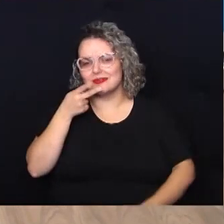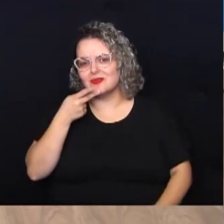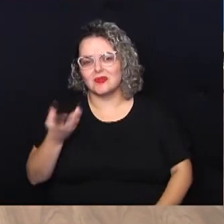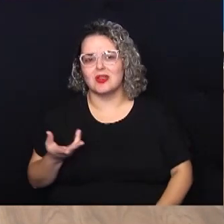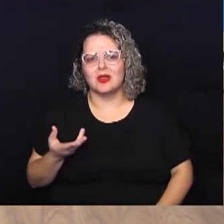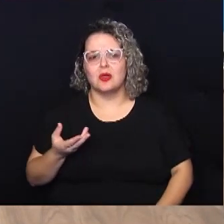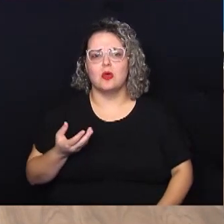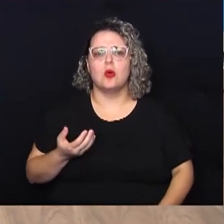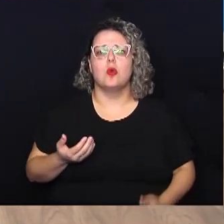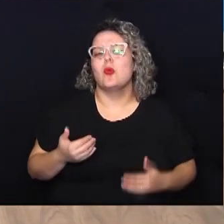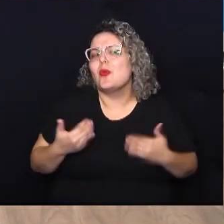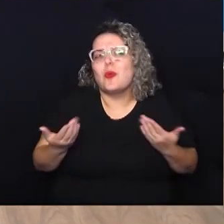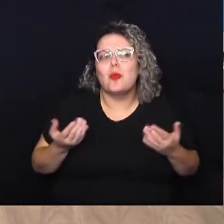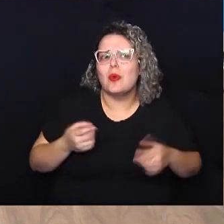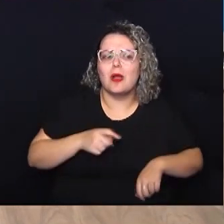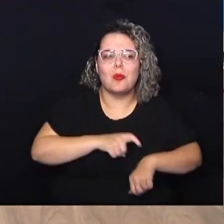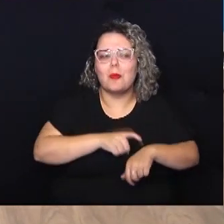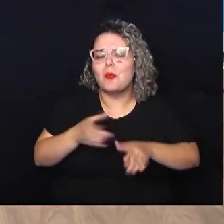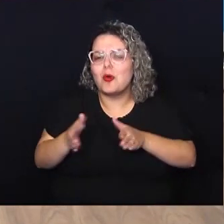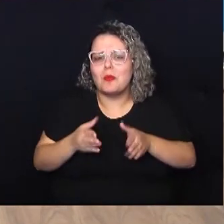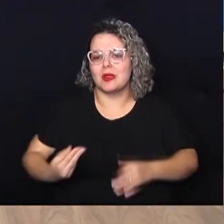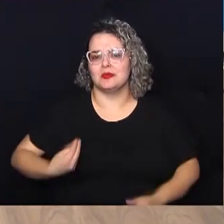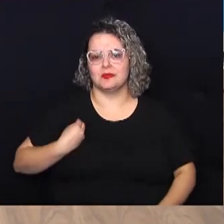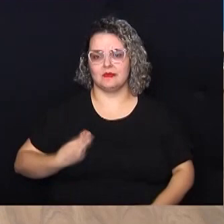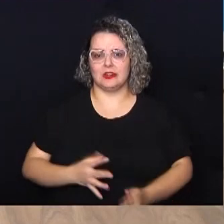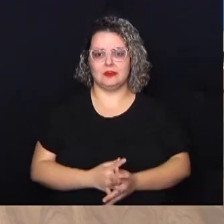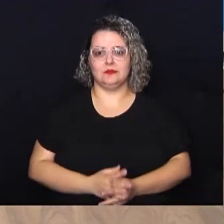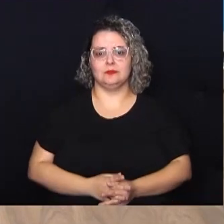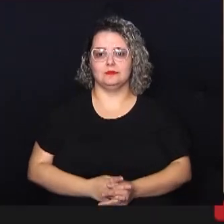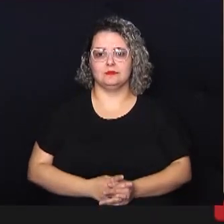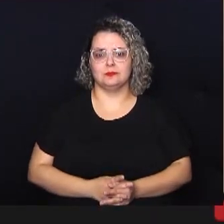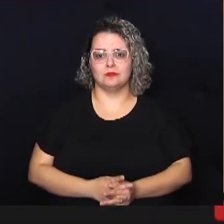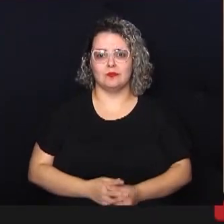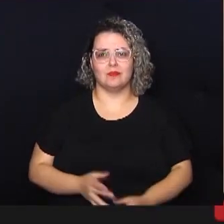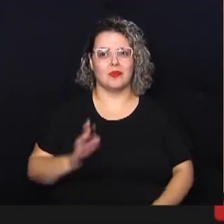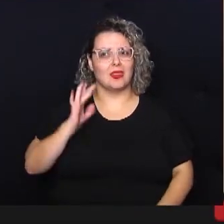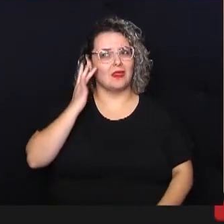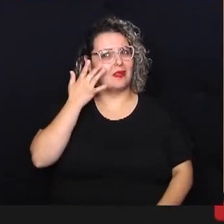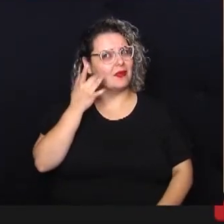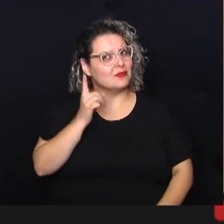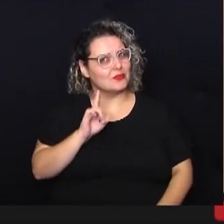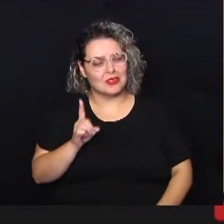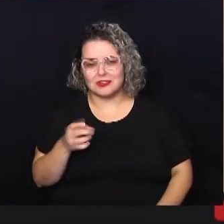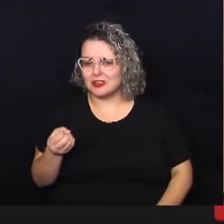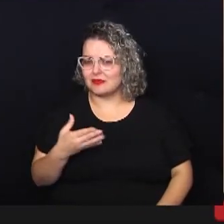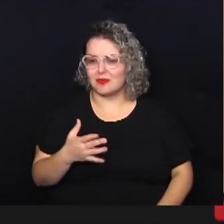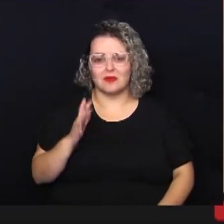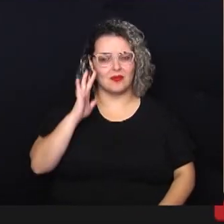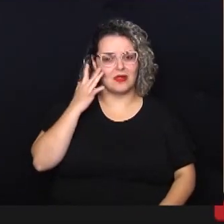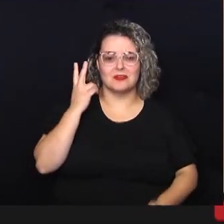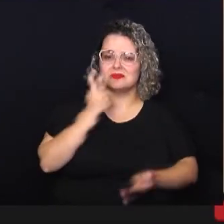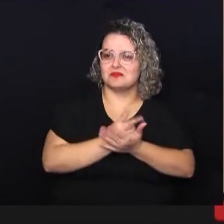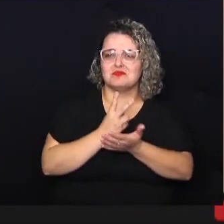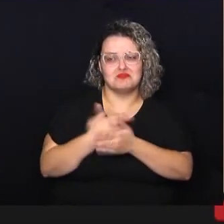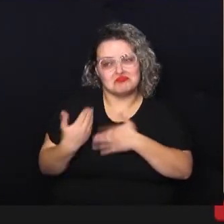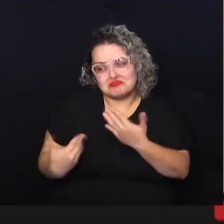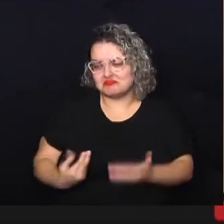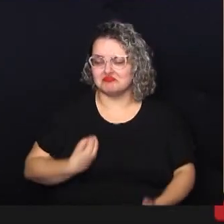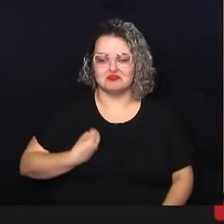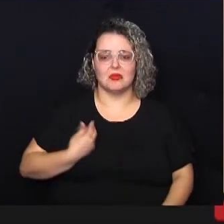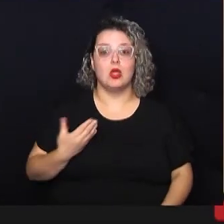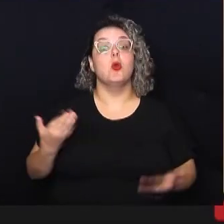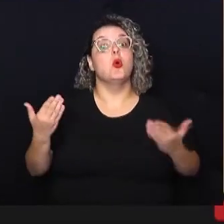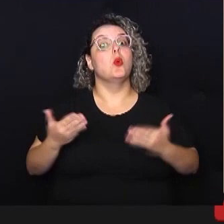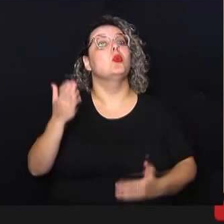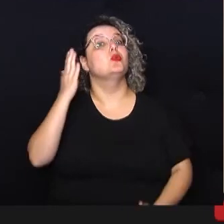que é o momento que a gente está vivendo? Eu não acho que é novo. É o que você falou. Eu acho que a gente sempre passou por isso, mas eu acho que hoje a gente